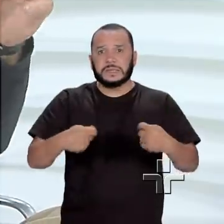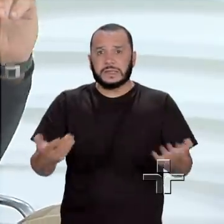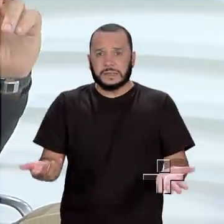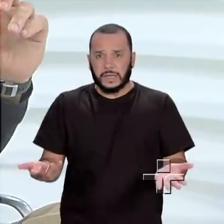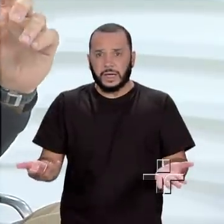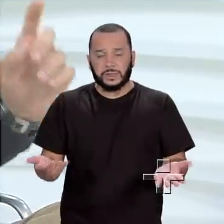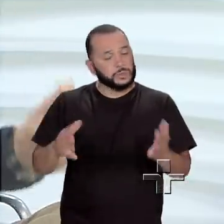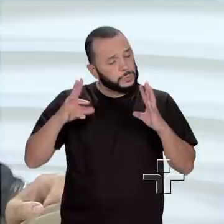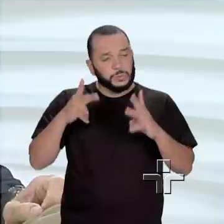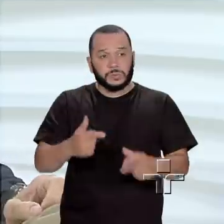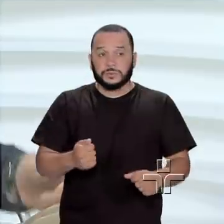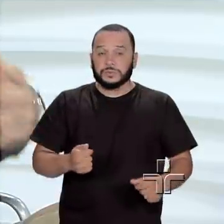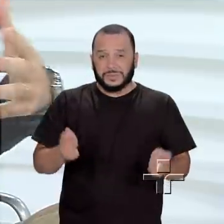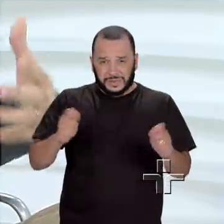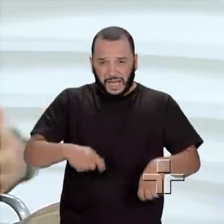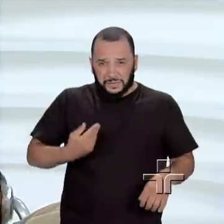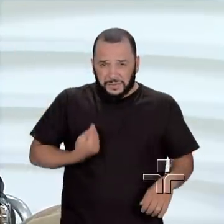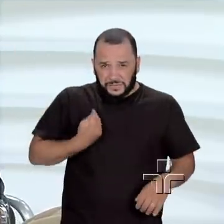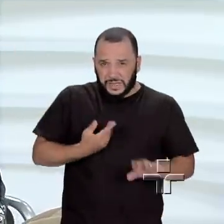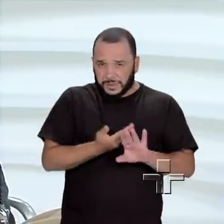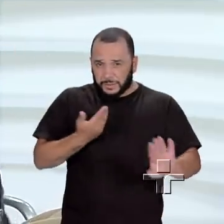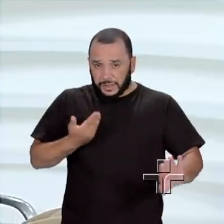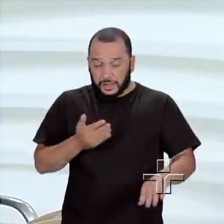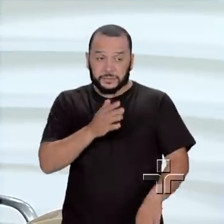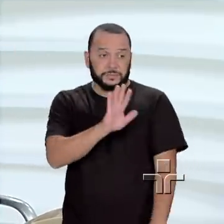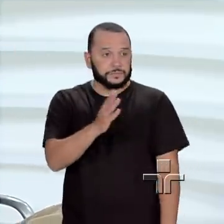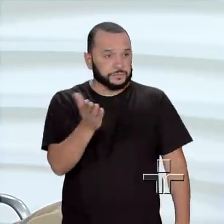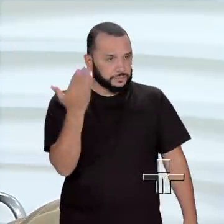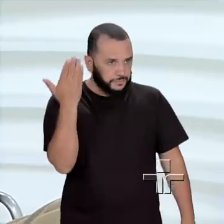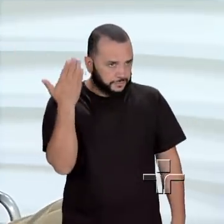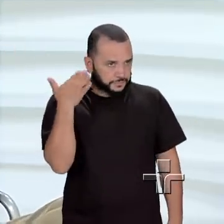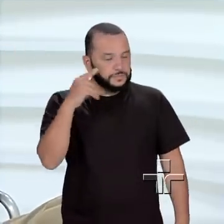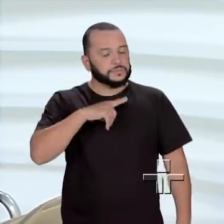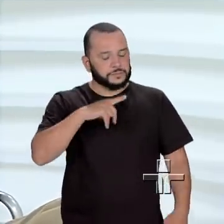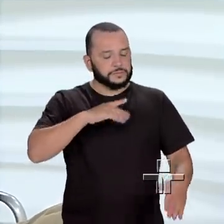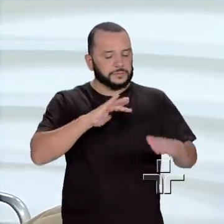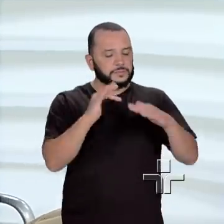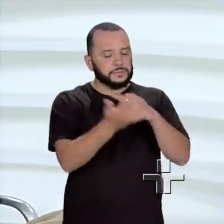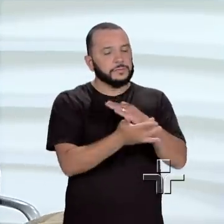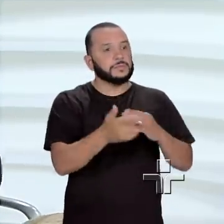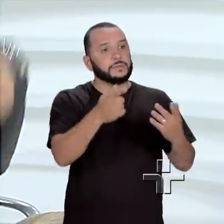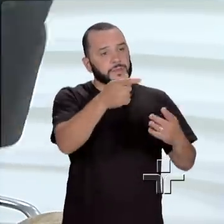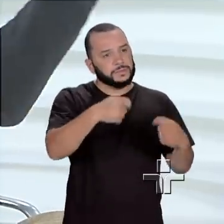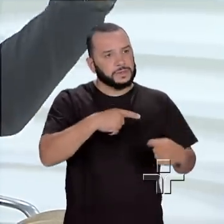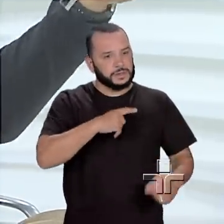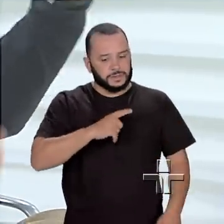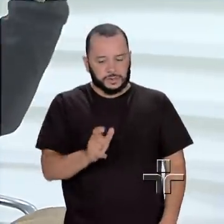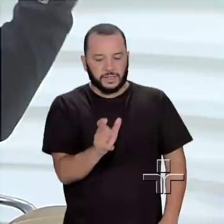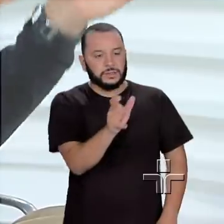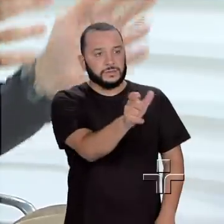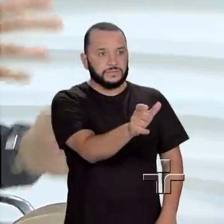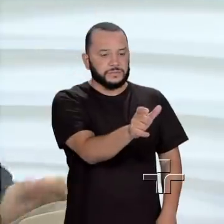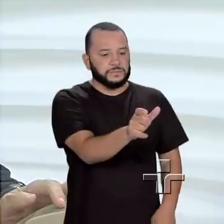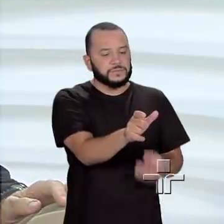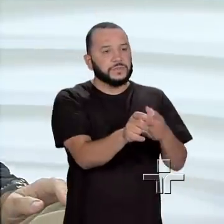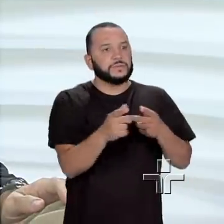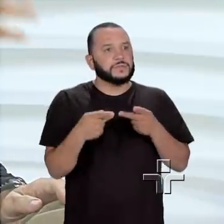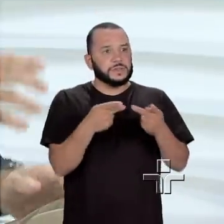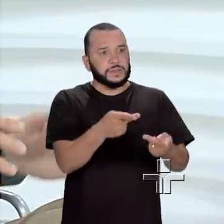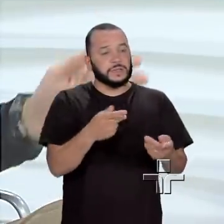exatamente esse. Antes das redes sociais, você tinha que ter um cartão de visita. E hoje você vai lá e bota